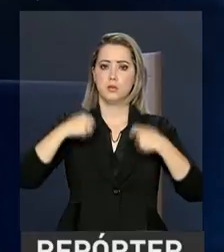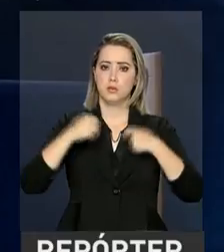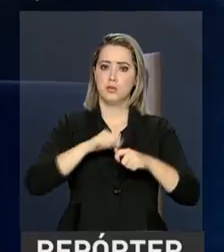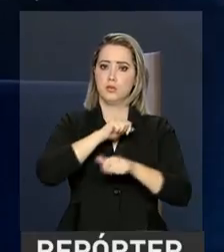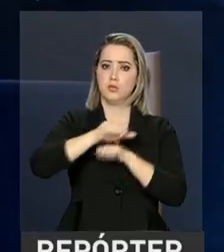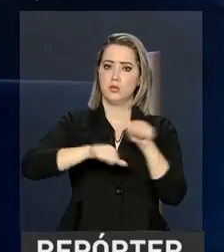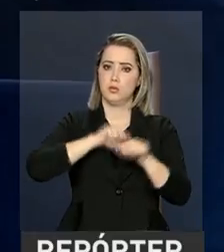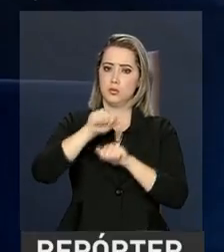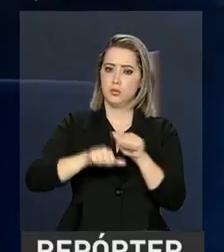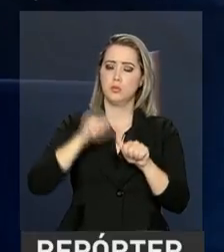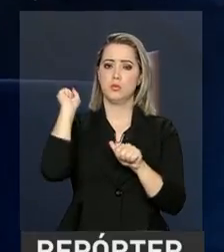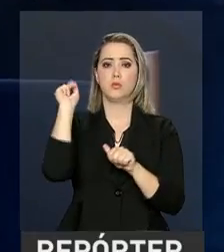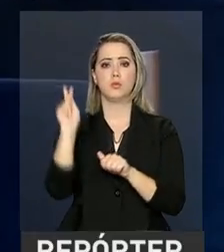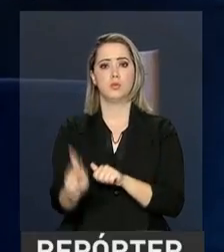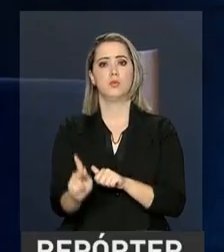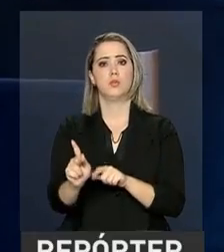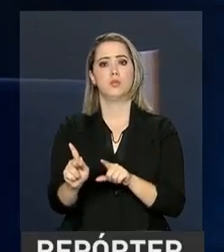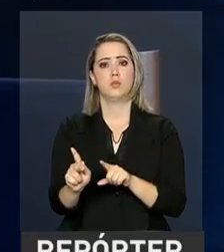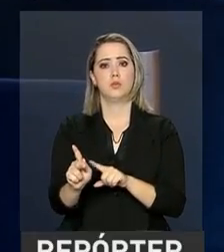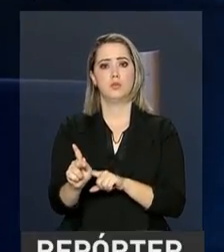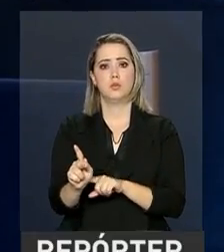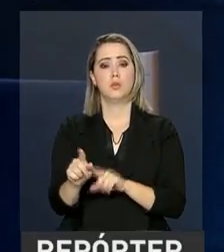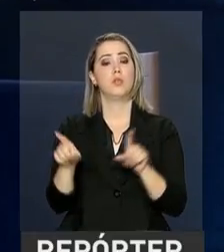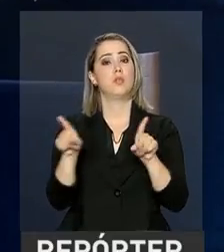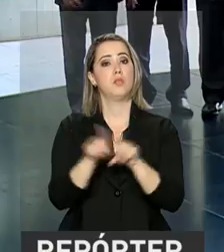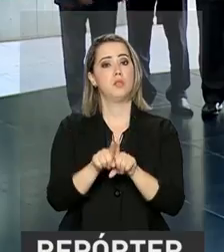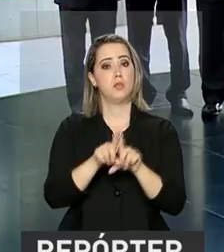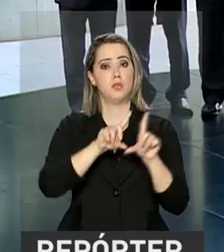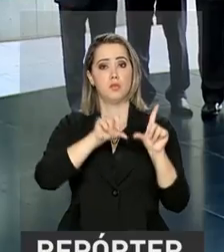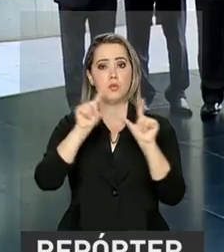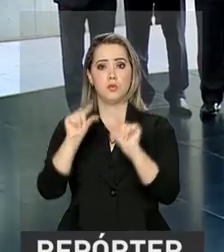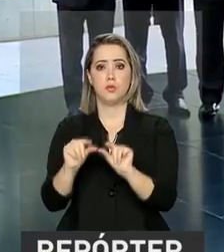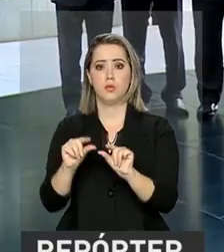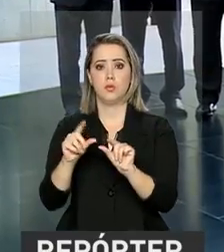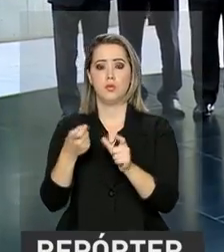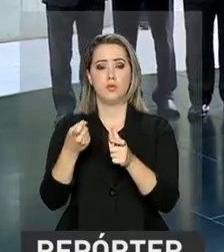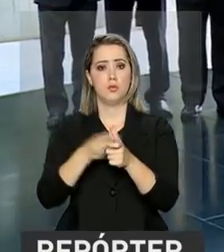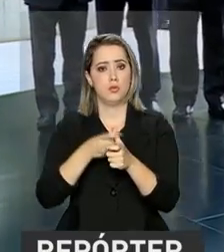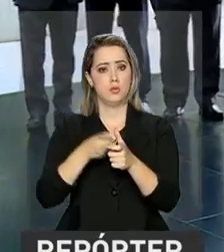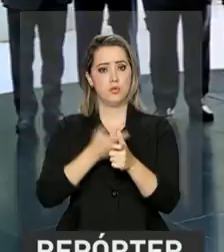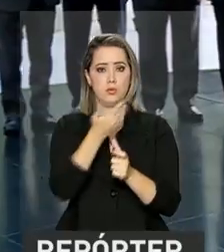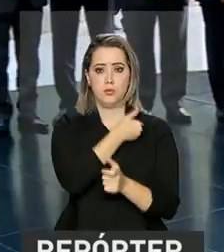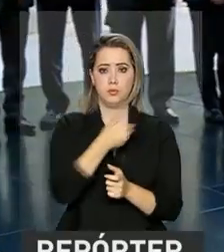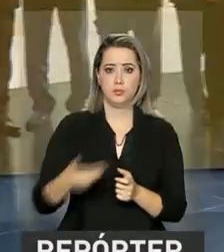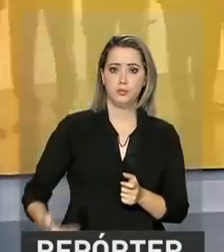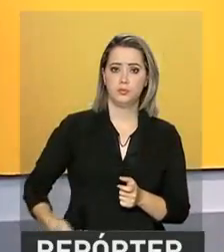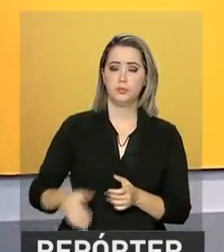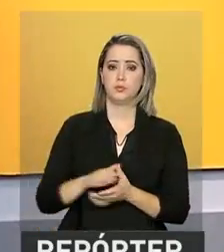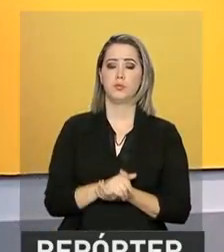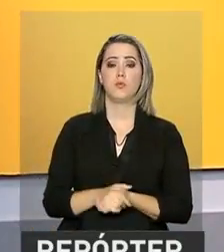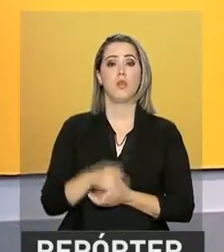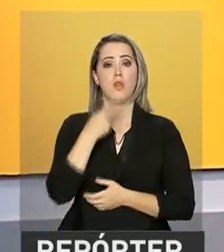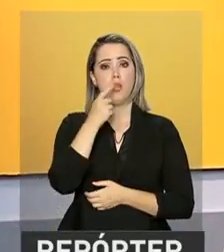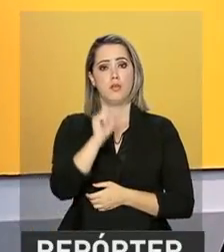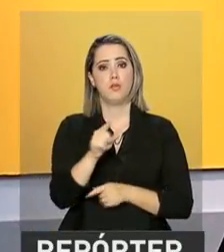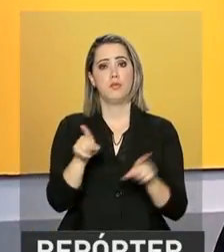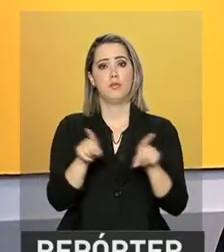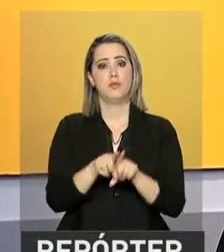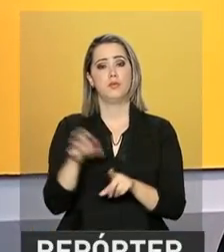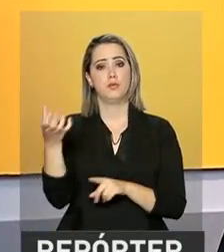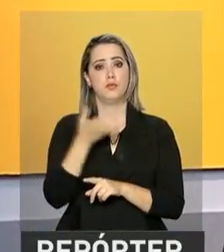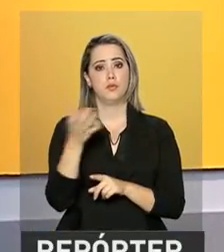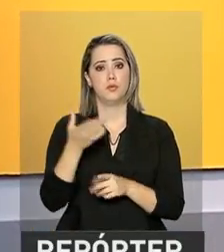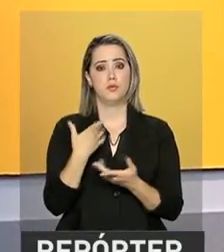necessidade das mudanças na previdência e na redução do déficit público teme disse que pretende